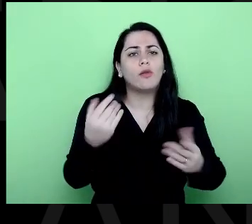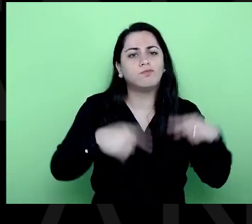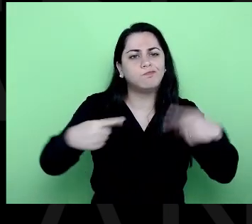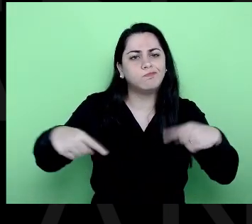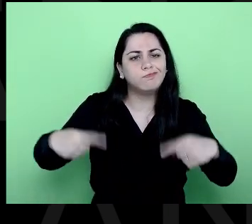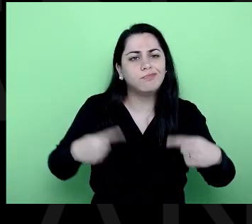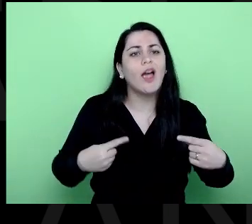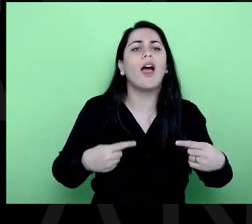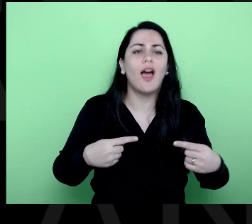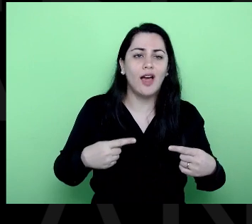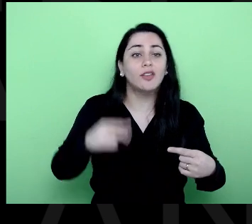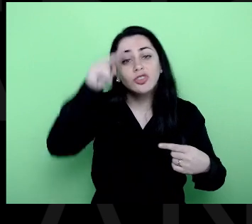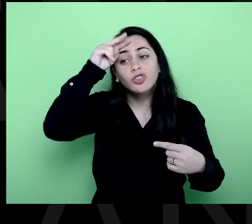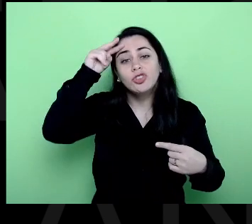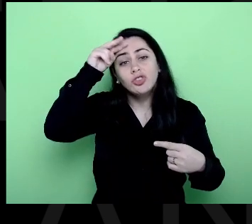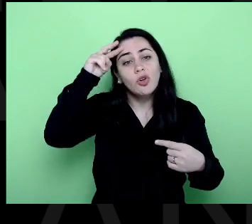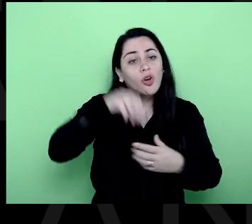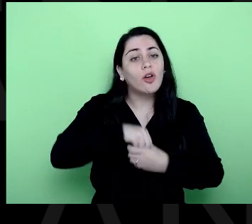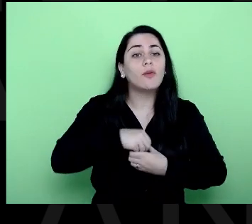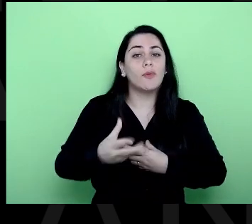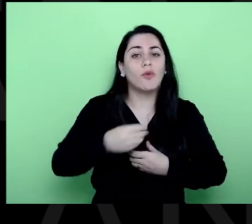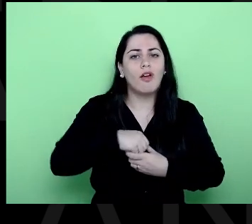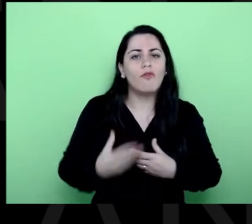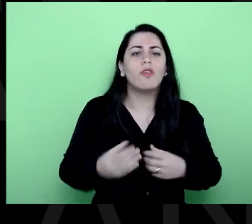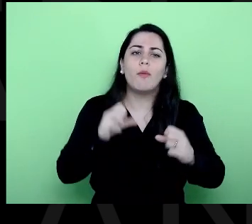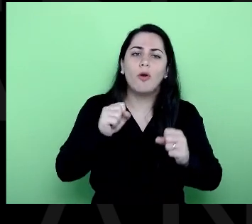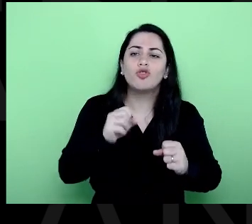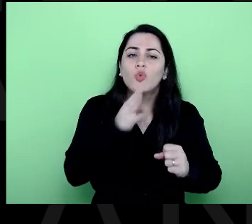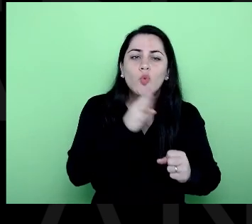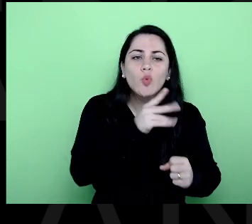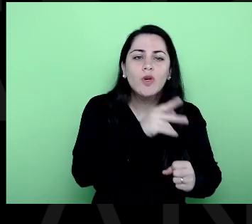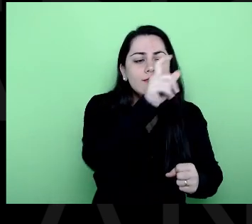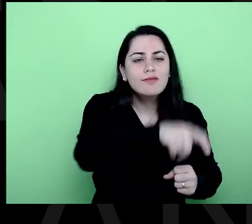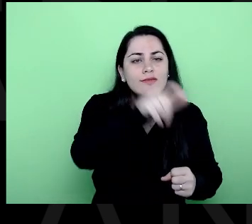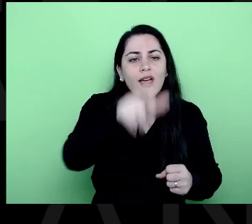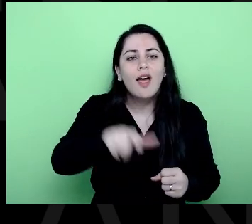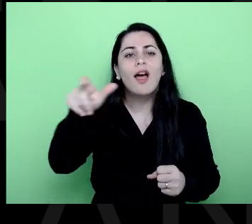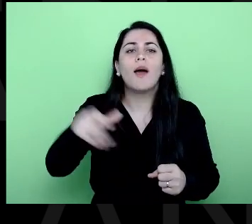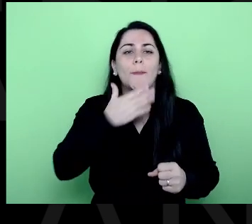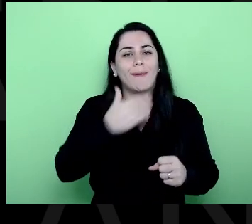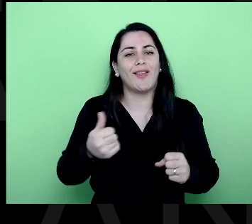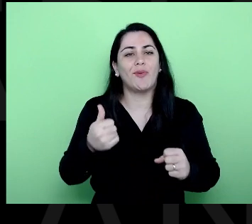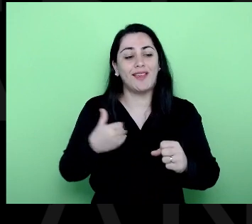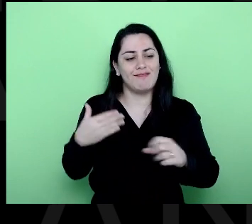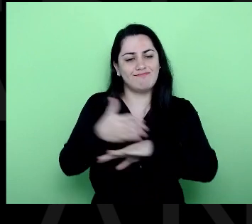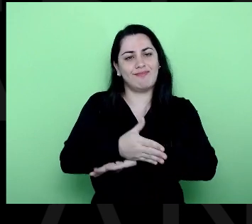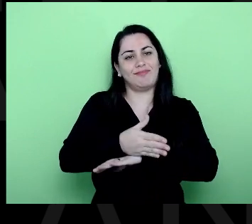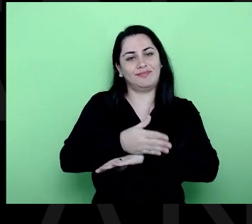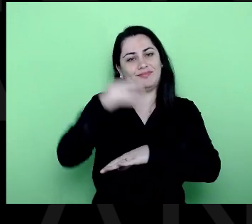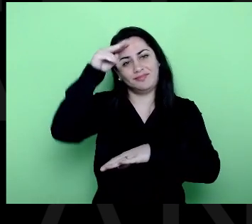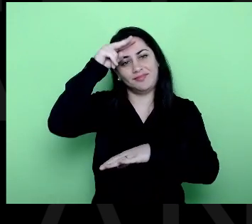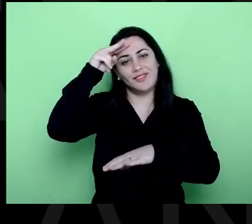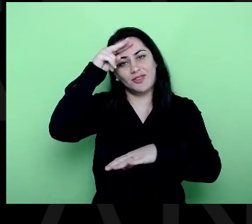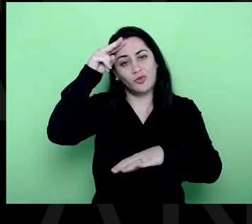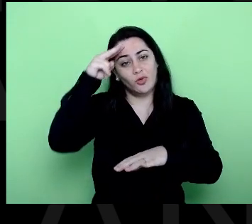de biografia você conhece a história, né? Você, através de personagens, eu acho a melhor forma de você entrar na história. E os caras que a